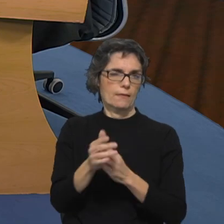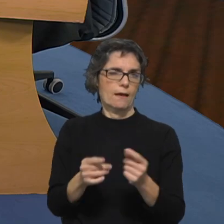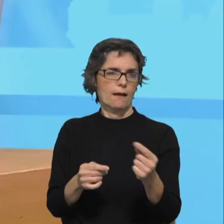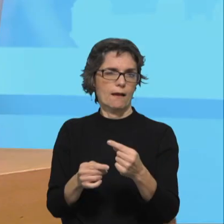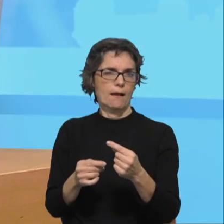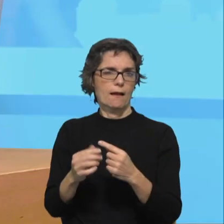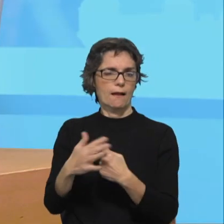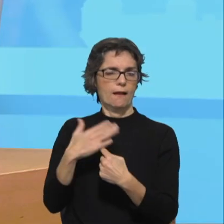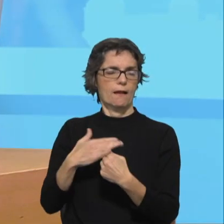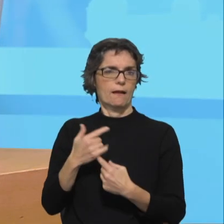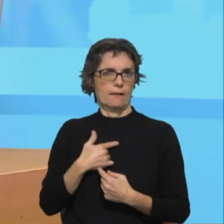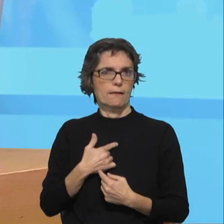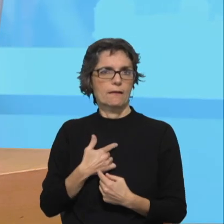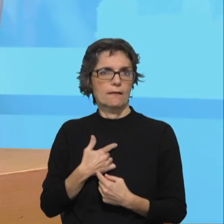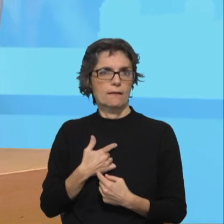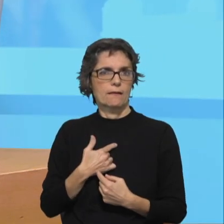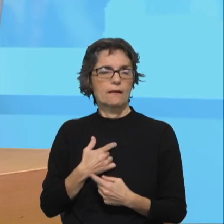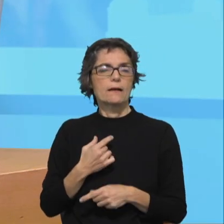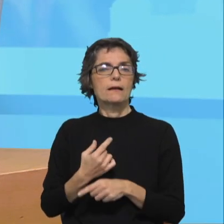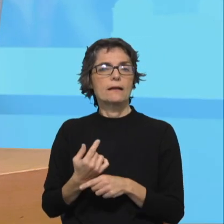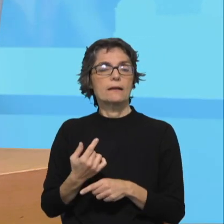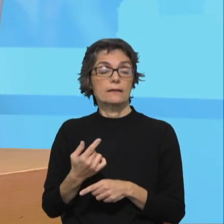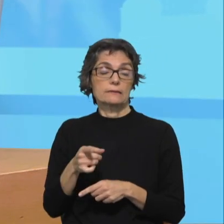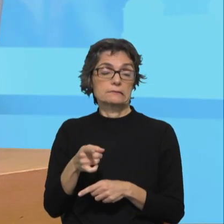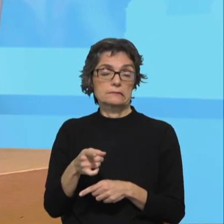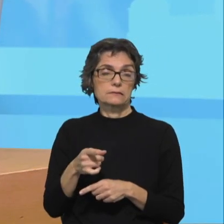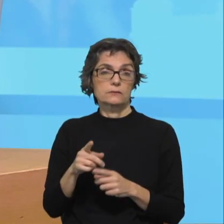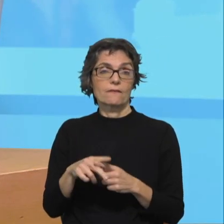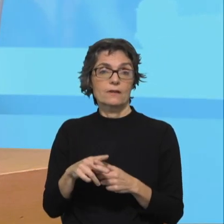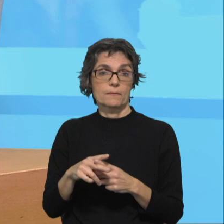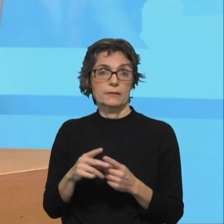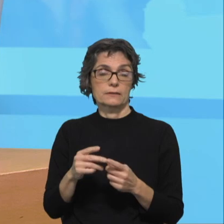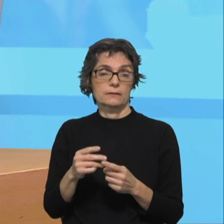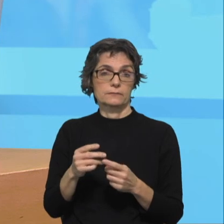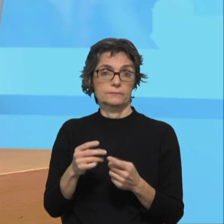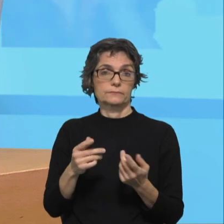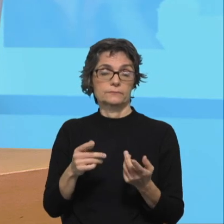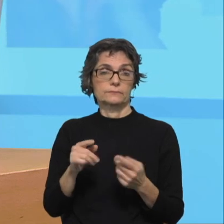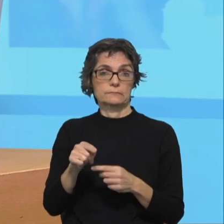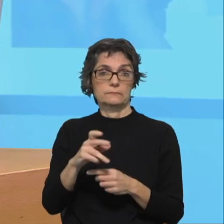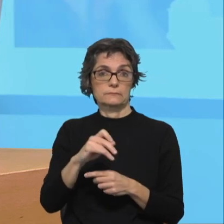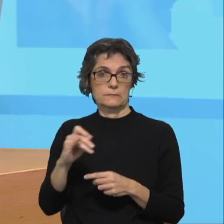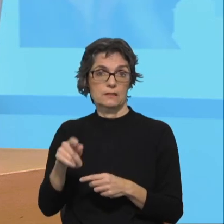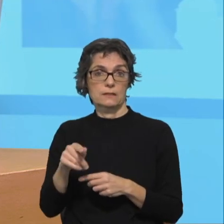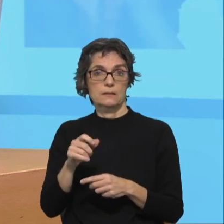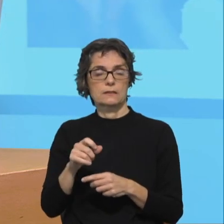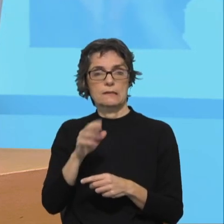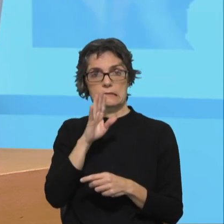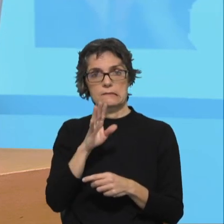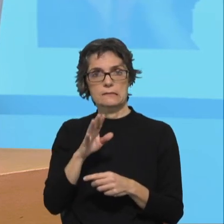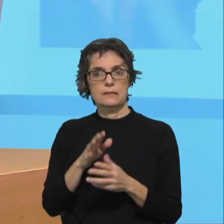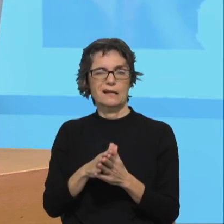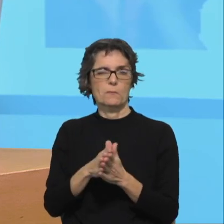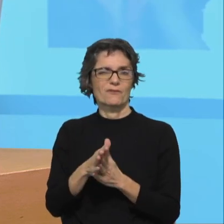Esse é também um perigo. Quer dizer, que são instrumentos que podem ser mal utilizados